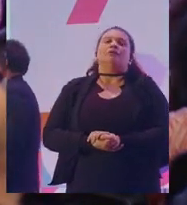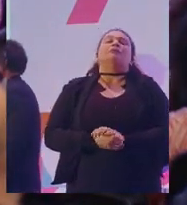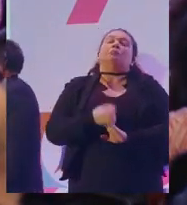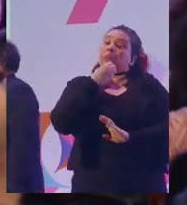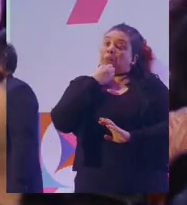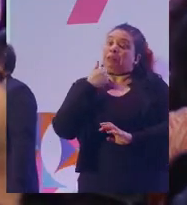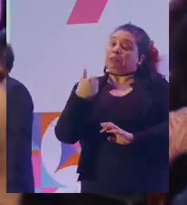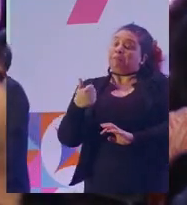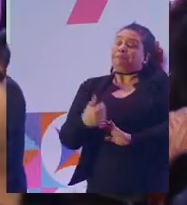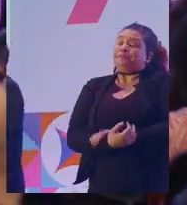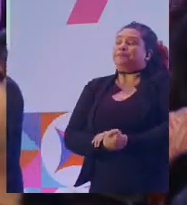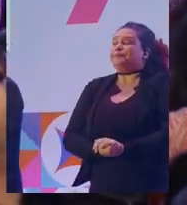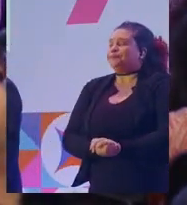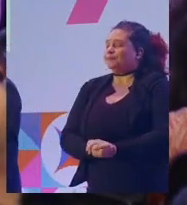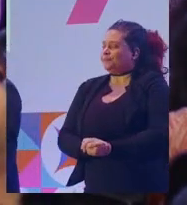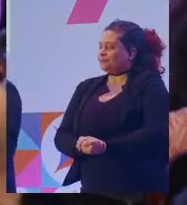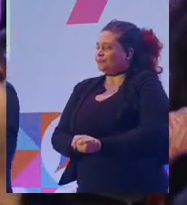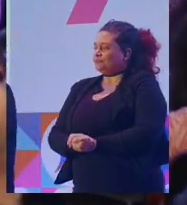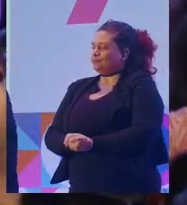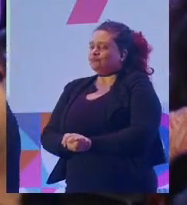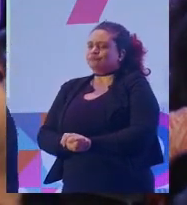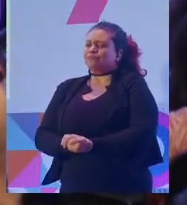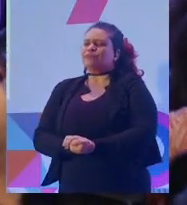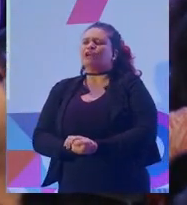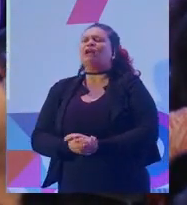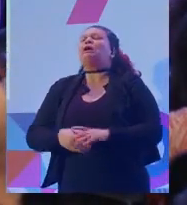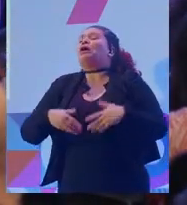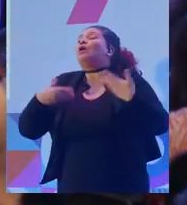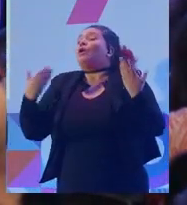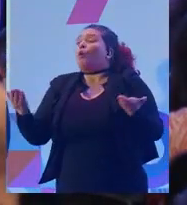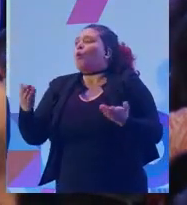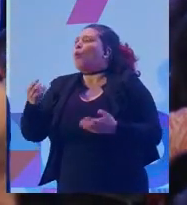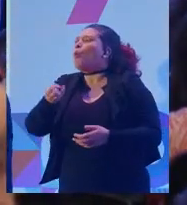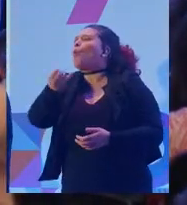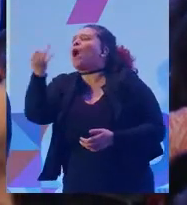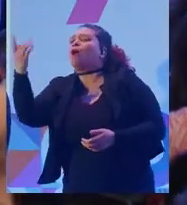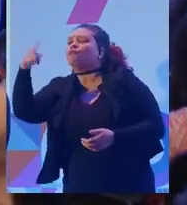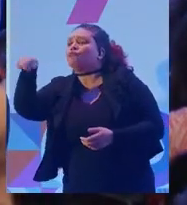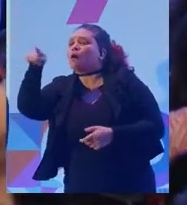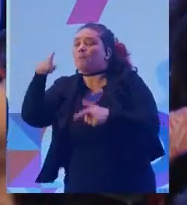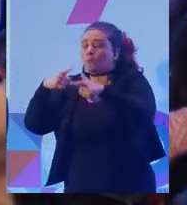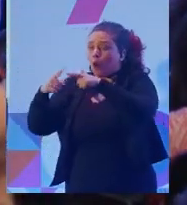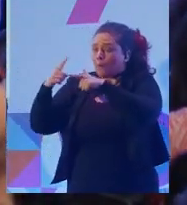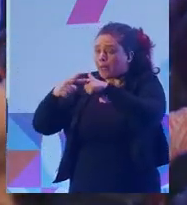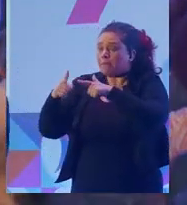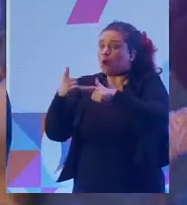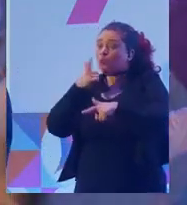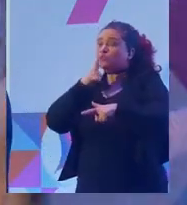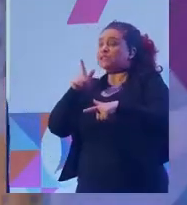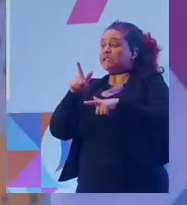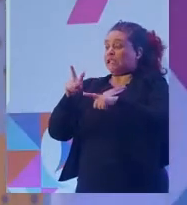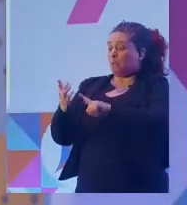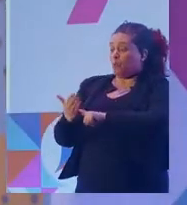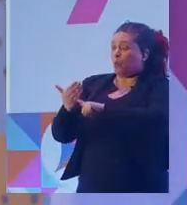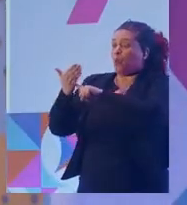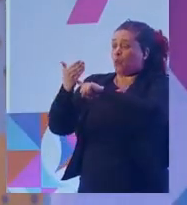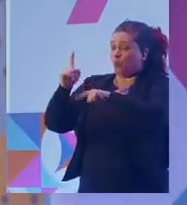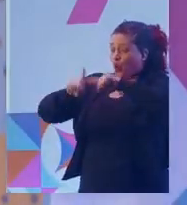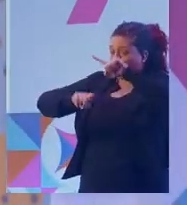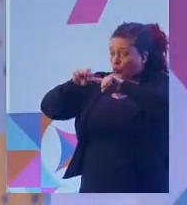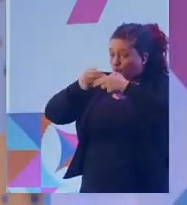Muito bem. Então, quantos tiveram problemas para fazer os produtos tecnológicos, para